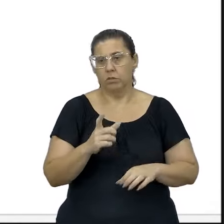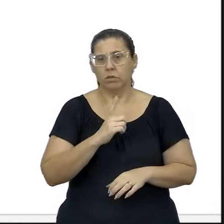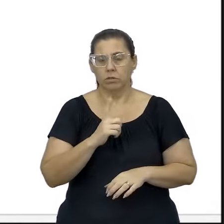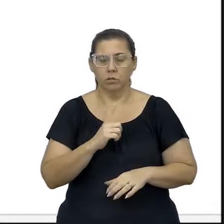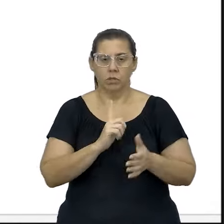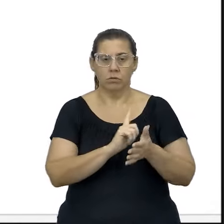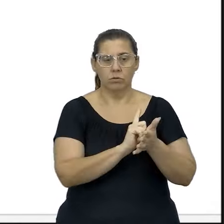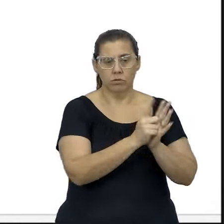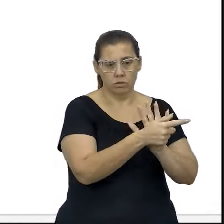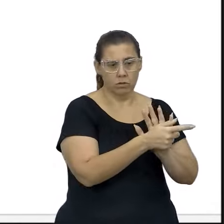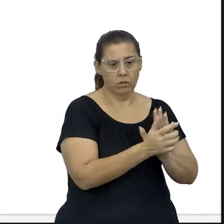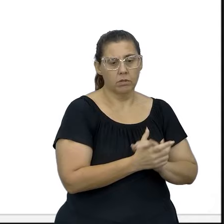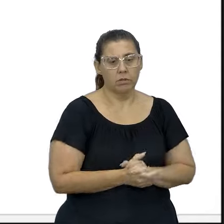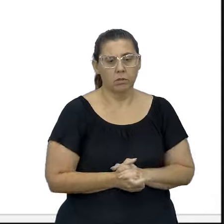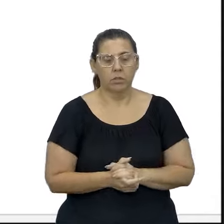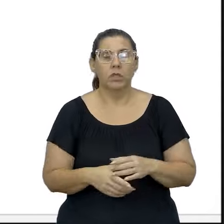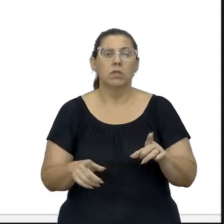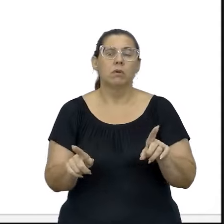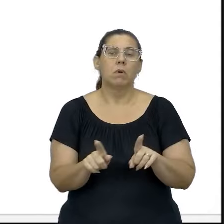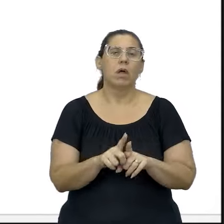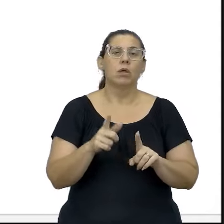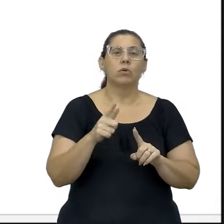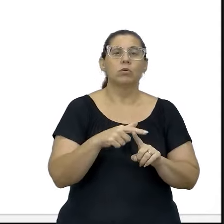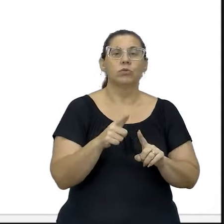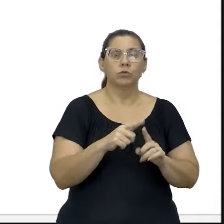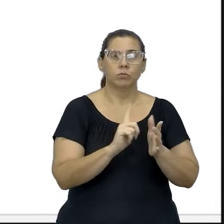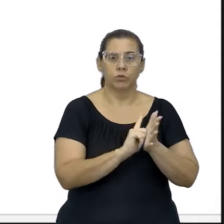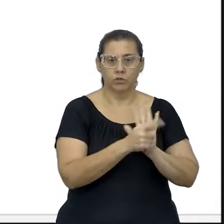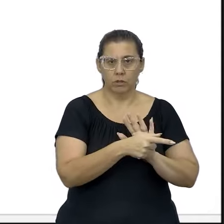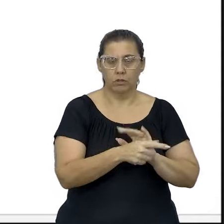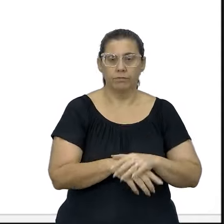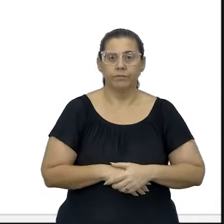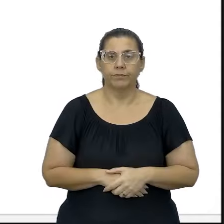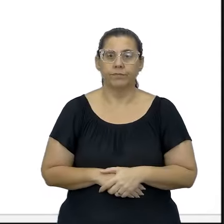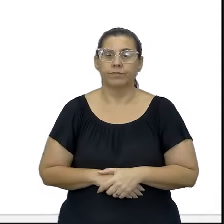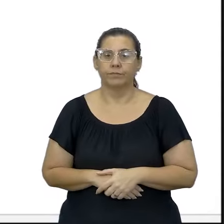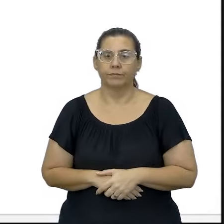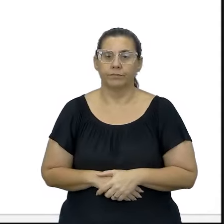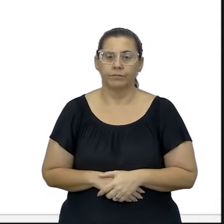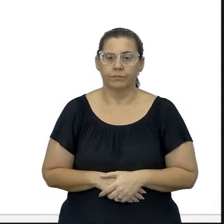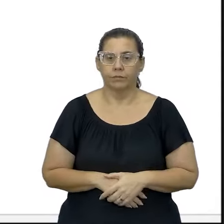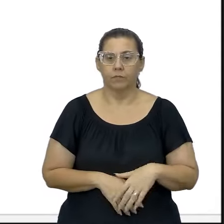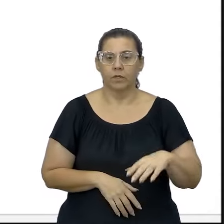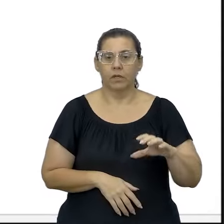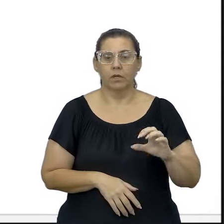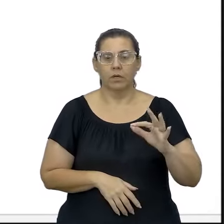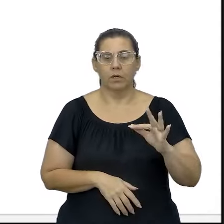do gênero, e também o estilo desse gênero. A